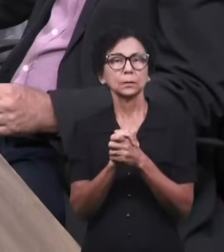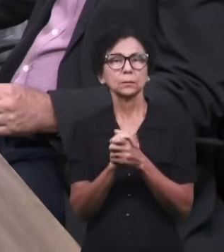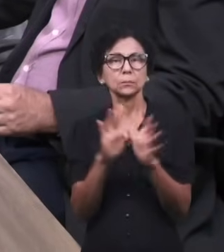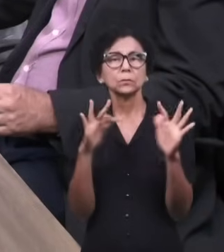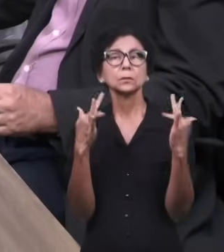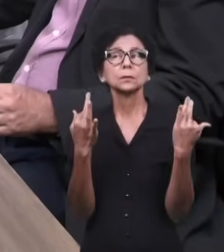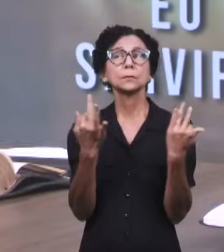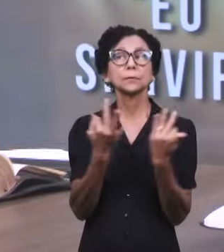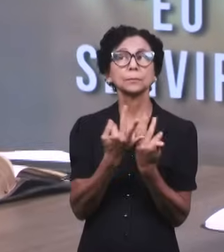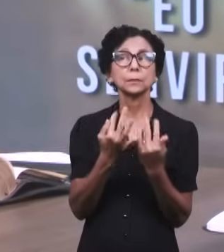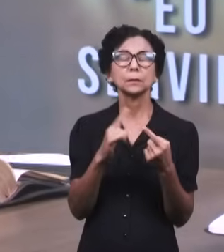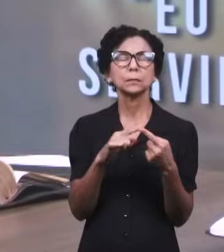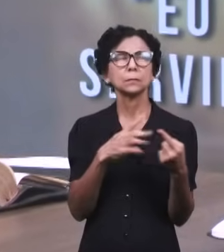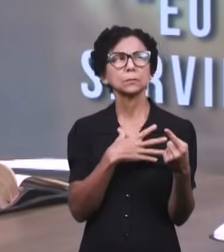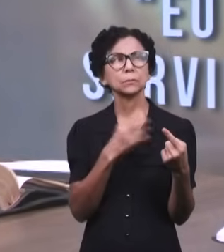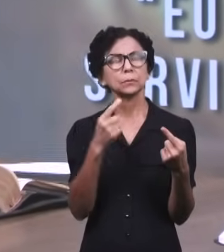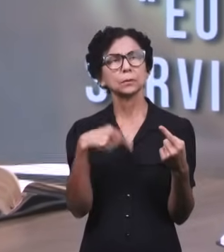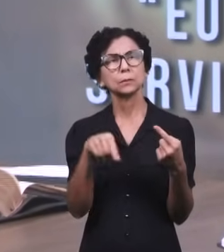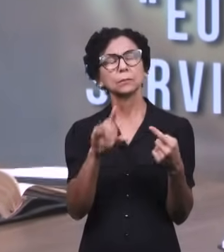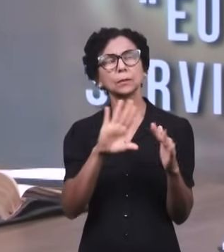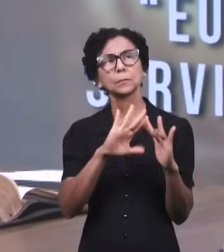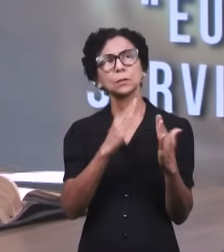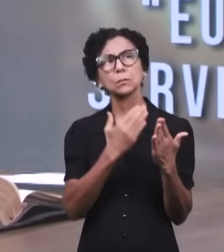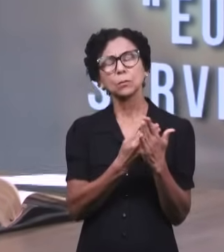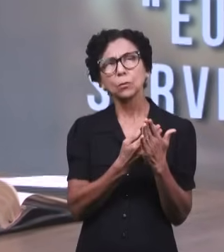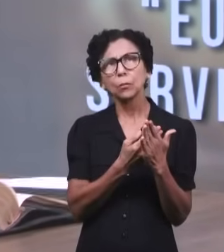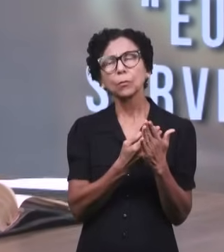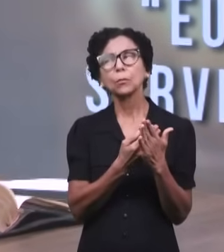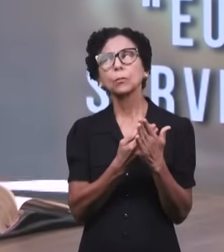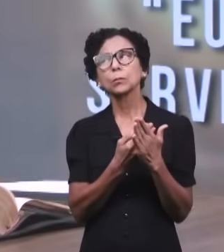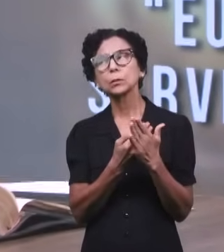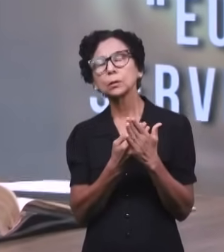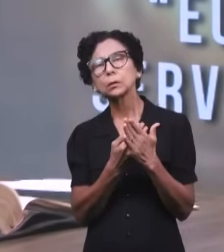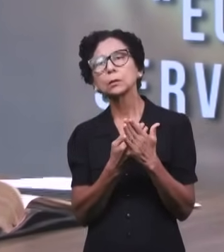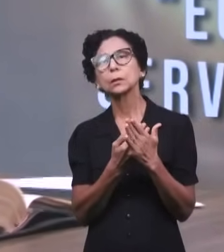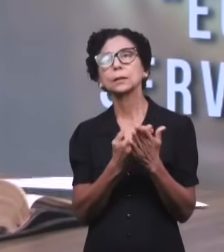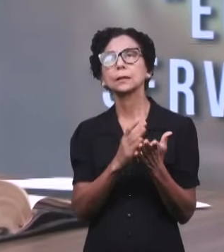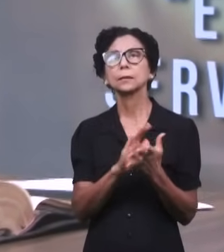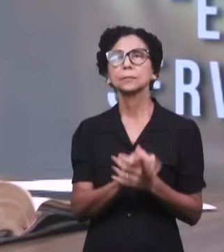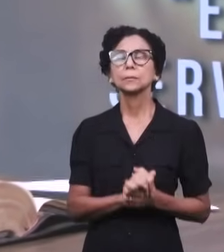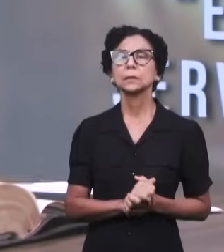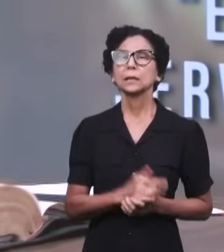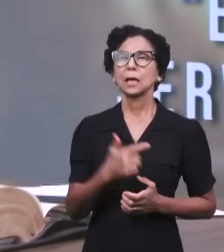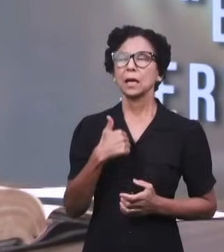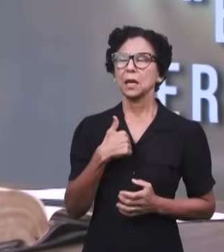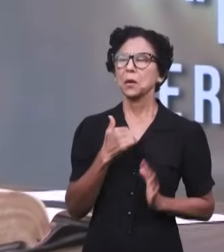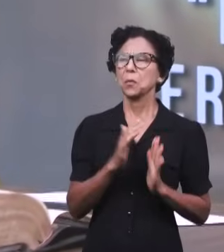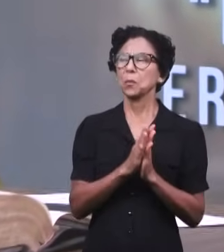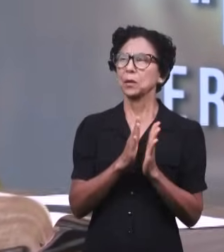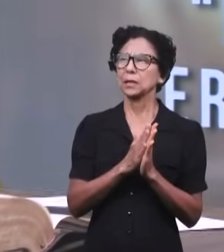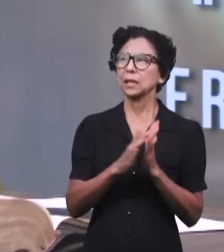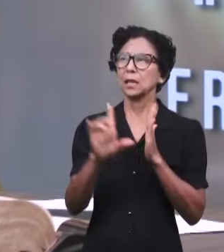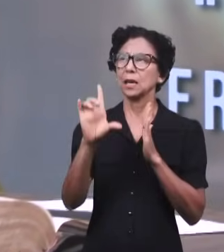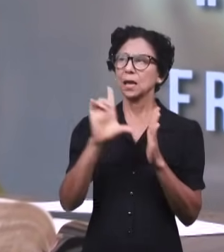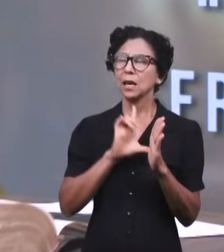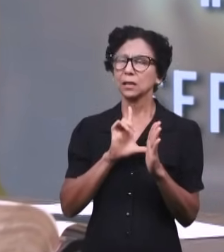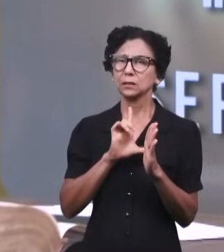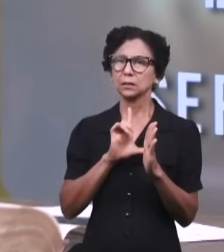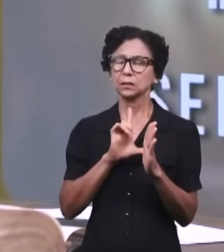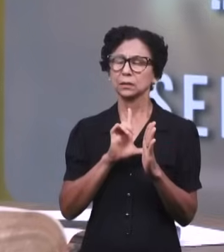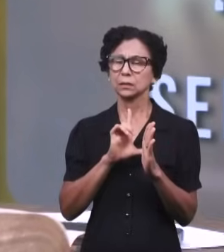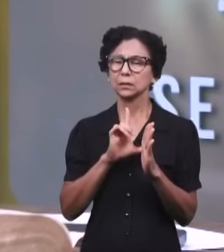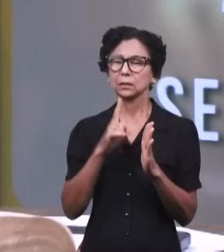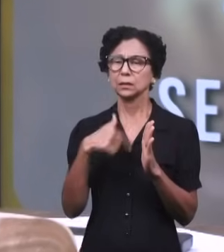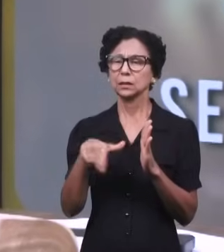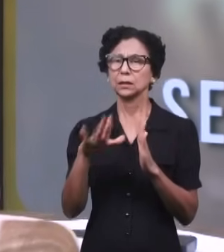o nosso filho que vai para a escola, né? A questão de orar, a imposição de mãos, a oração pelos filhos,